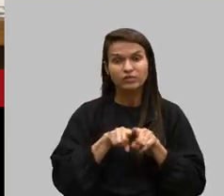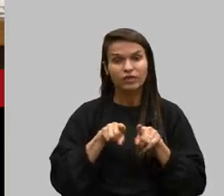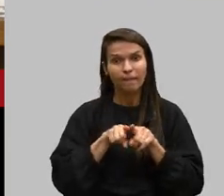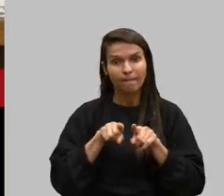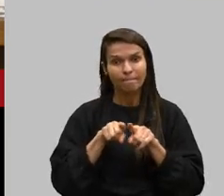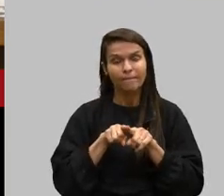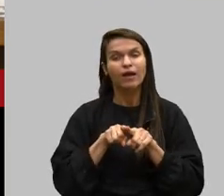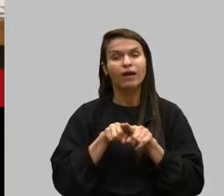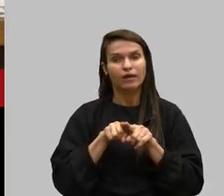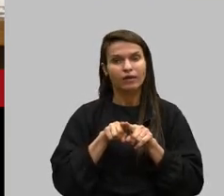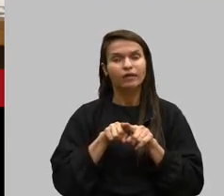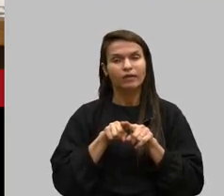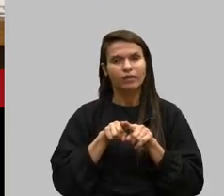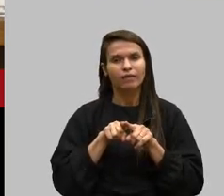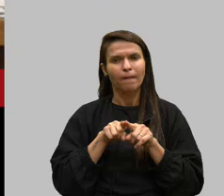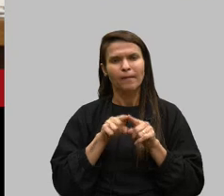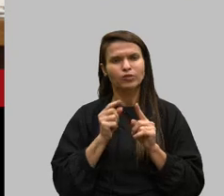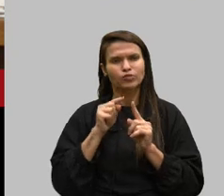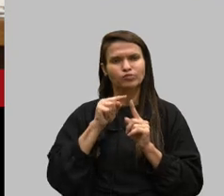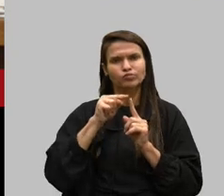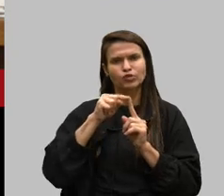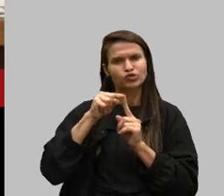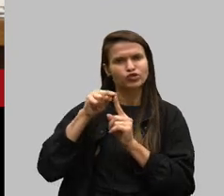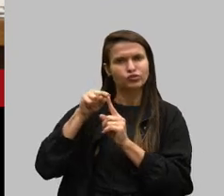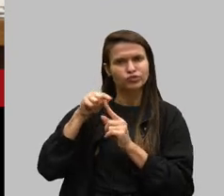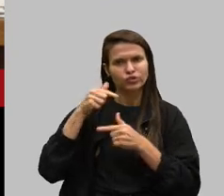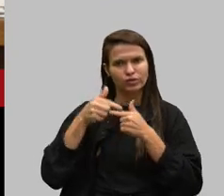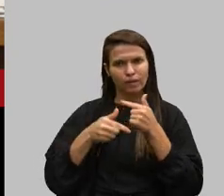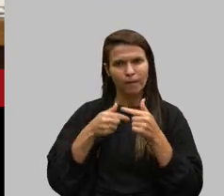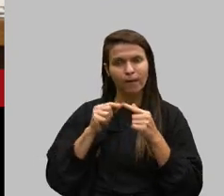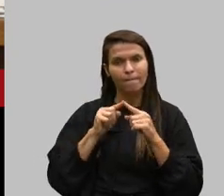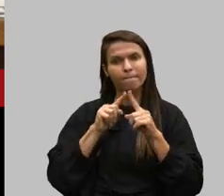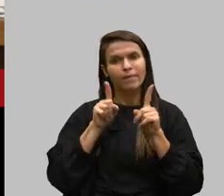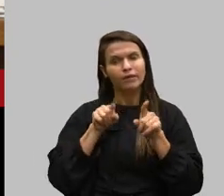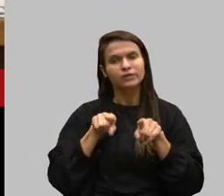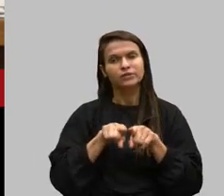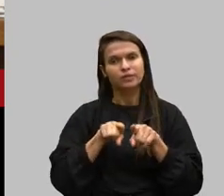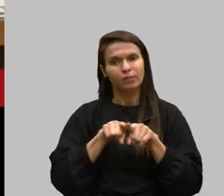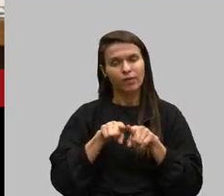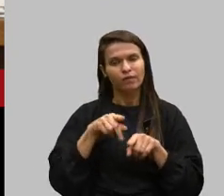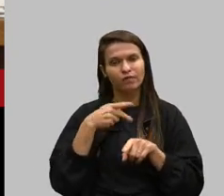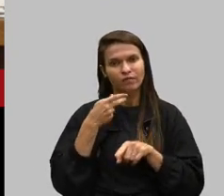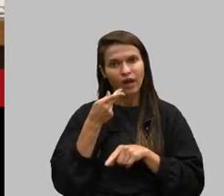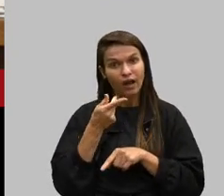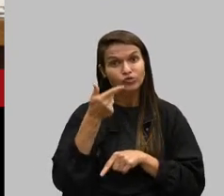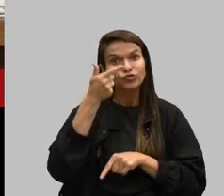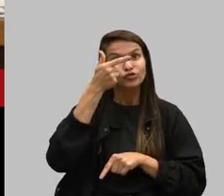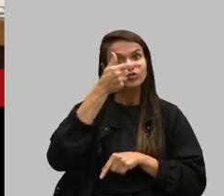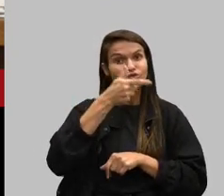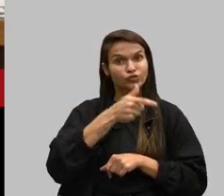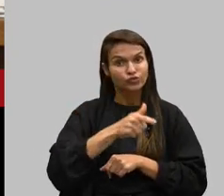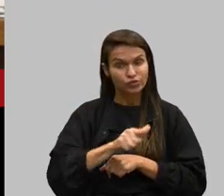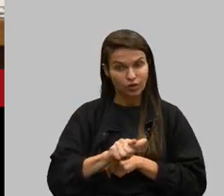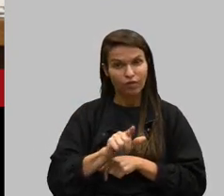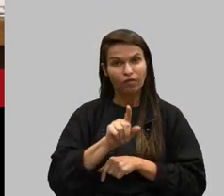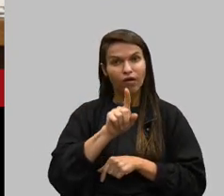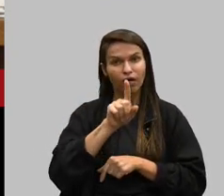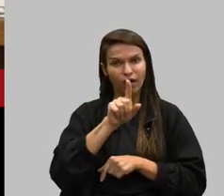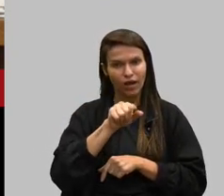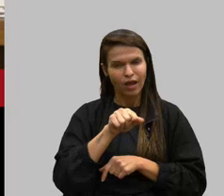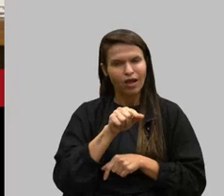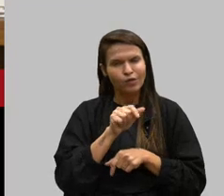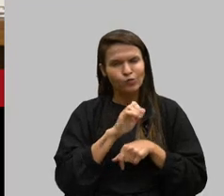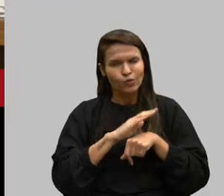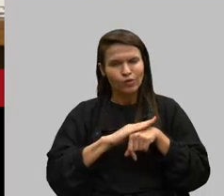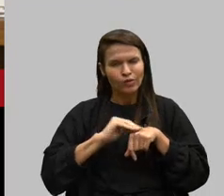minhas as atribuições eh mas também repito é um acalento a gente saber que